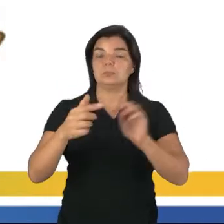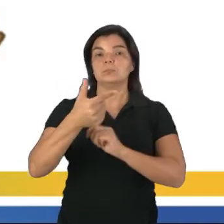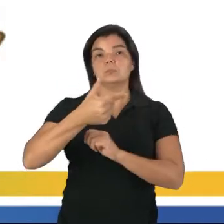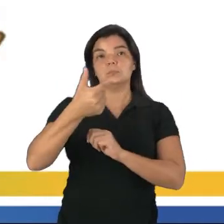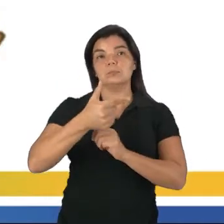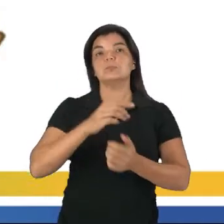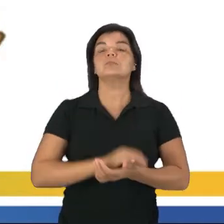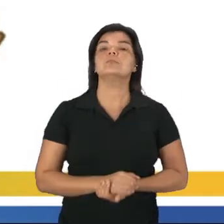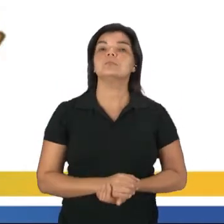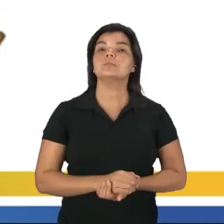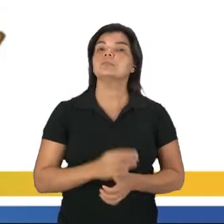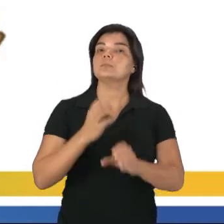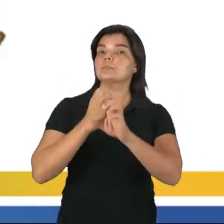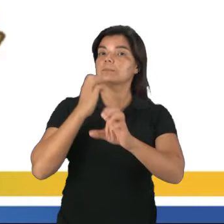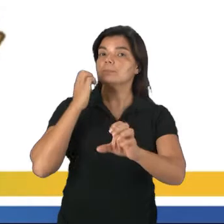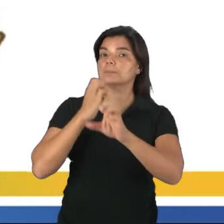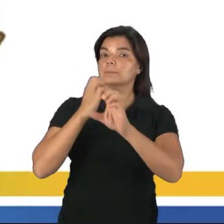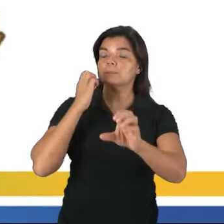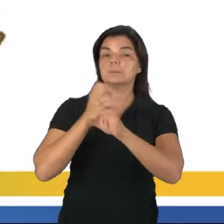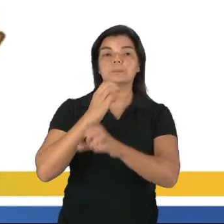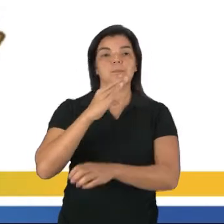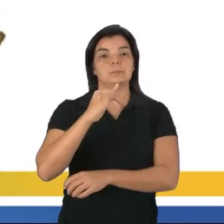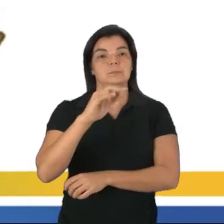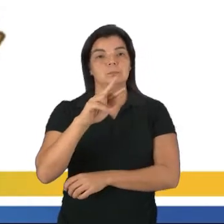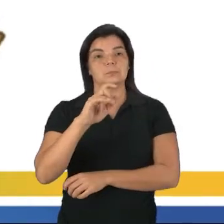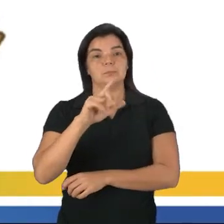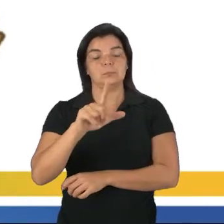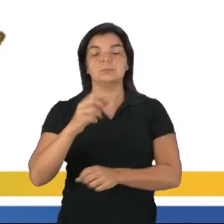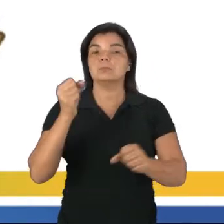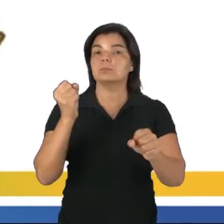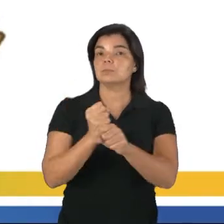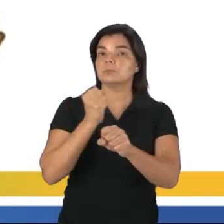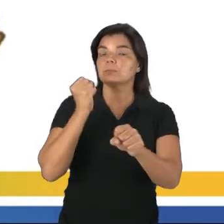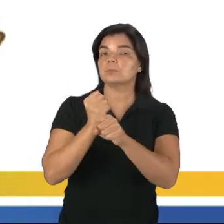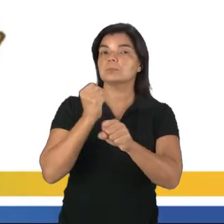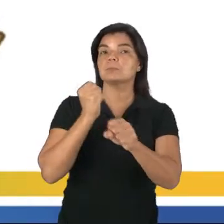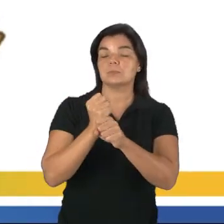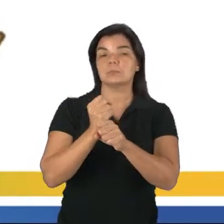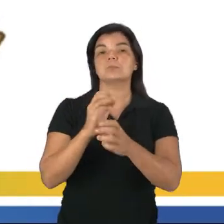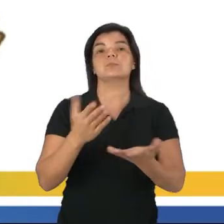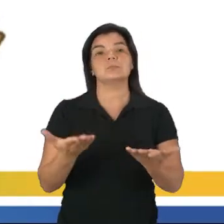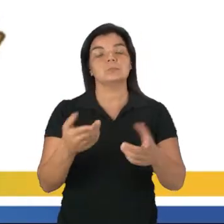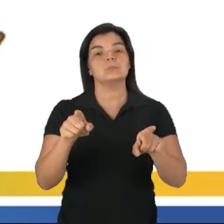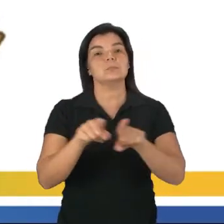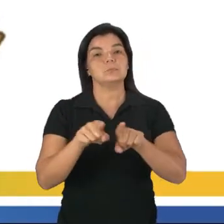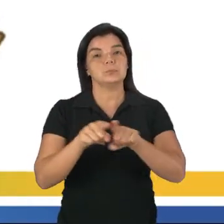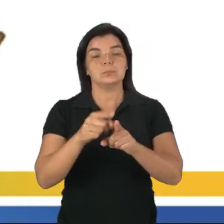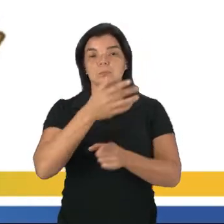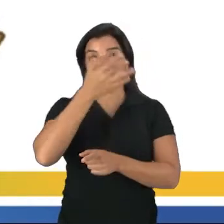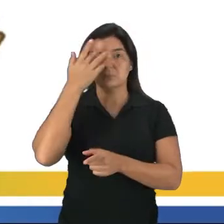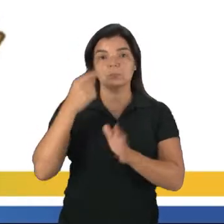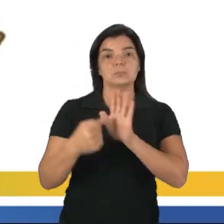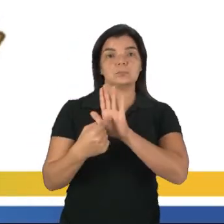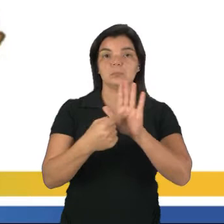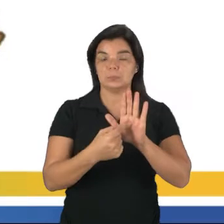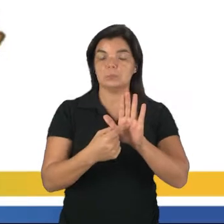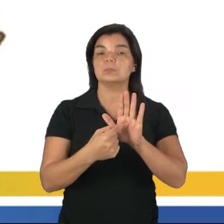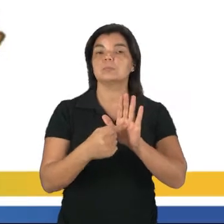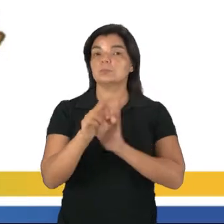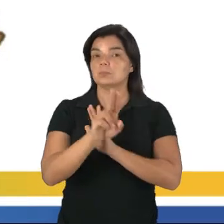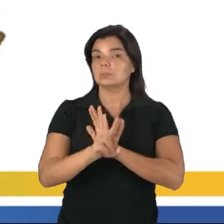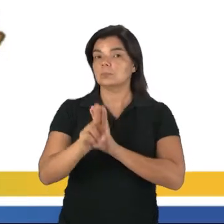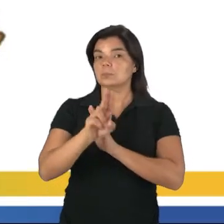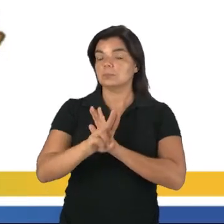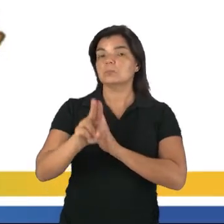grau, certo? E na engenharia civil, quando a gente trata das construções, acaba que a forma como as questões aparecem também